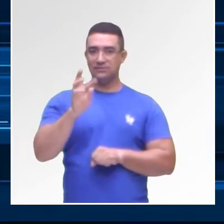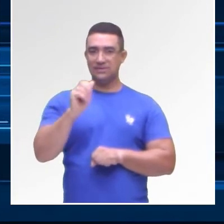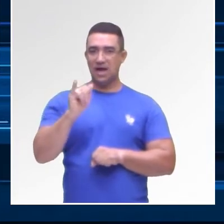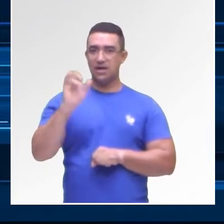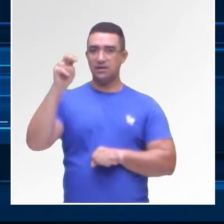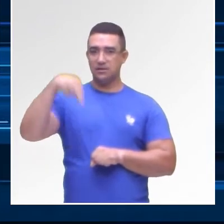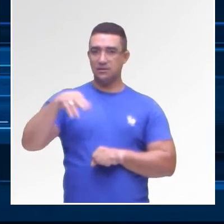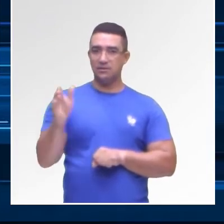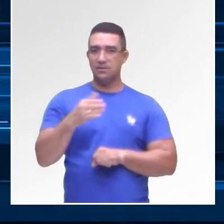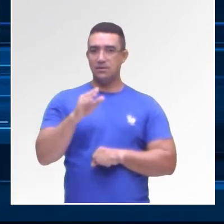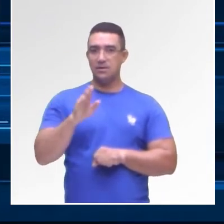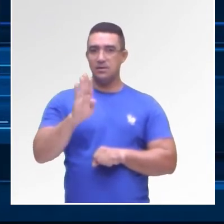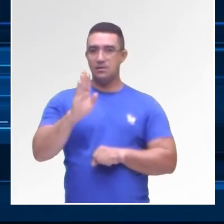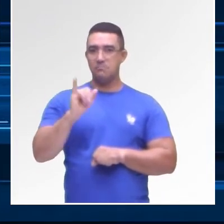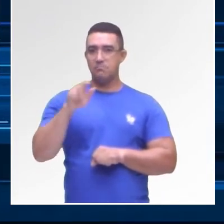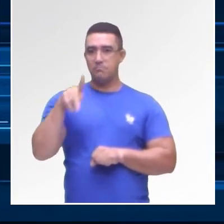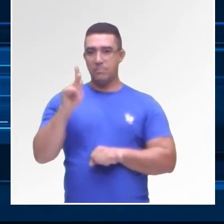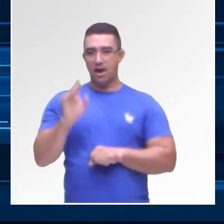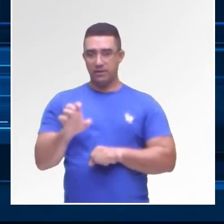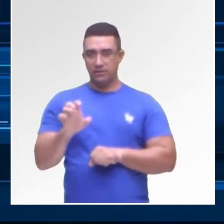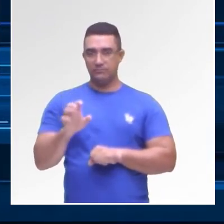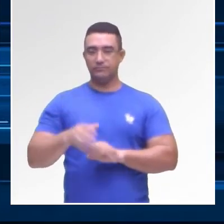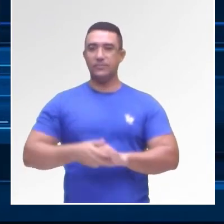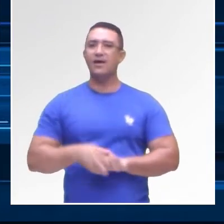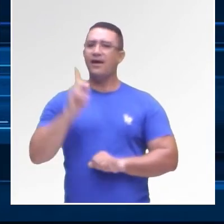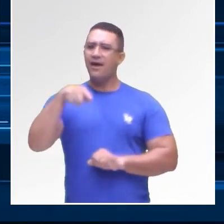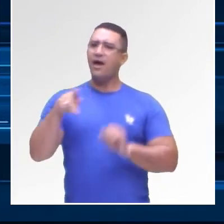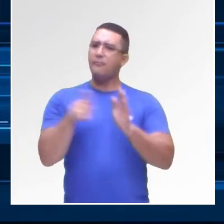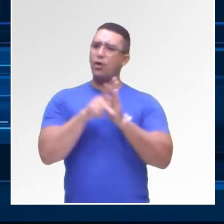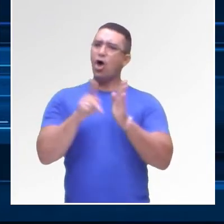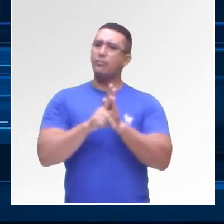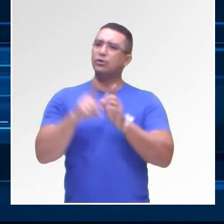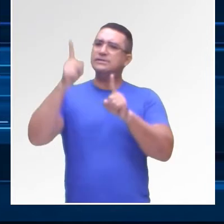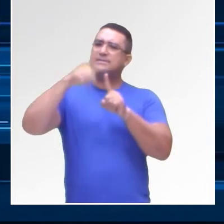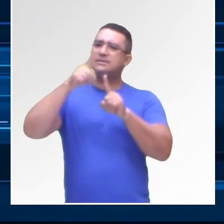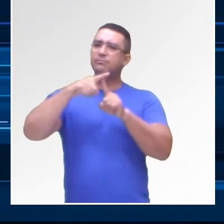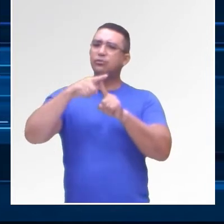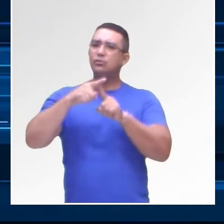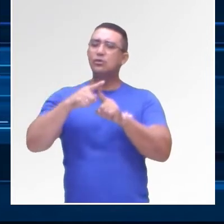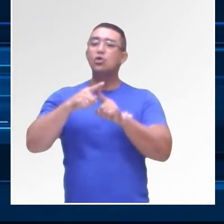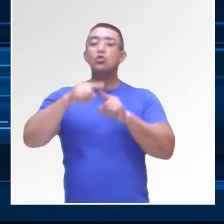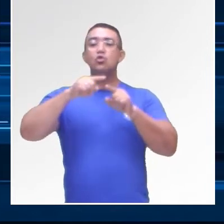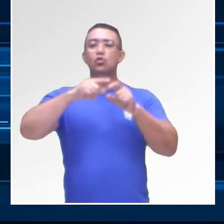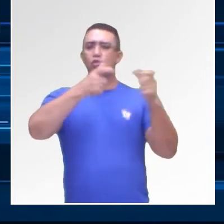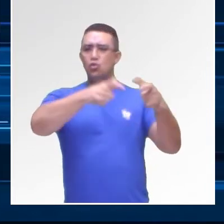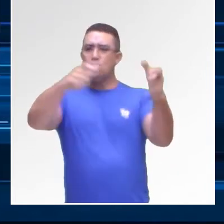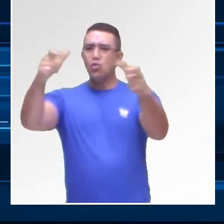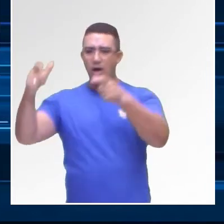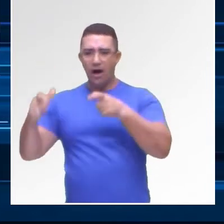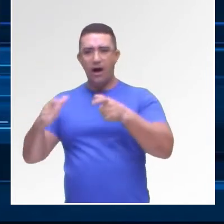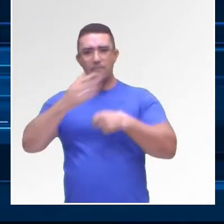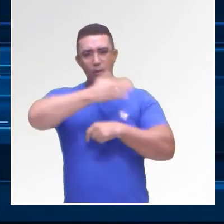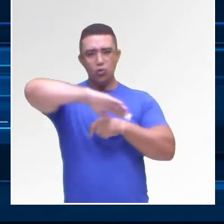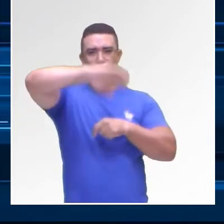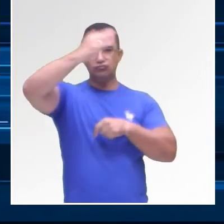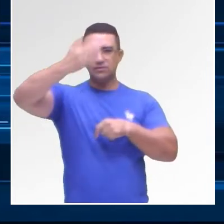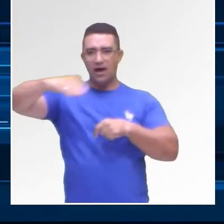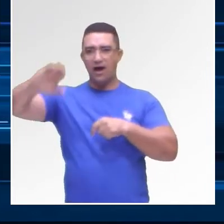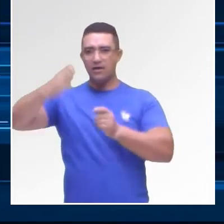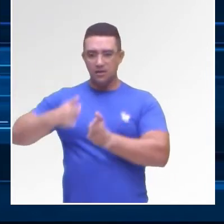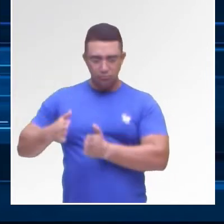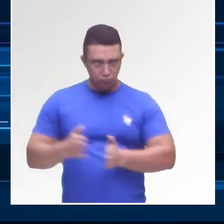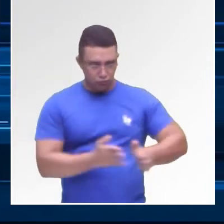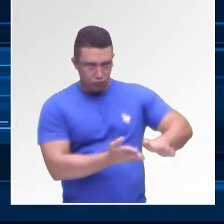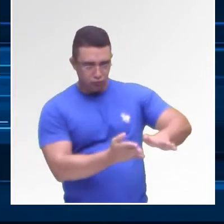do ciclismo realizado em trilhas com os mais variados tipos de terrenos. Para isso, é necessário utilizar,